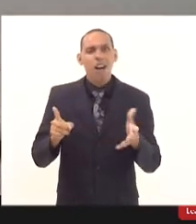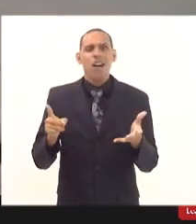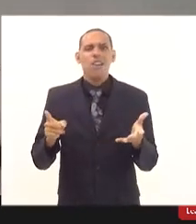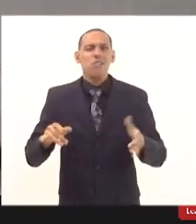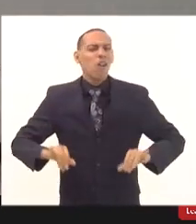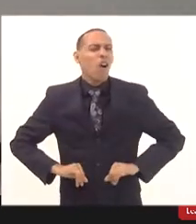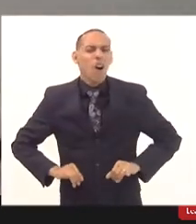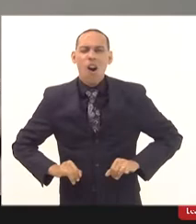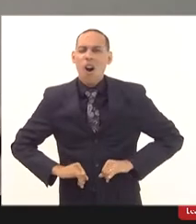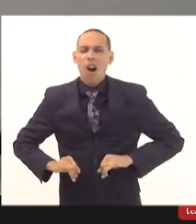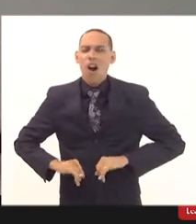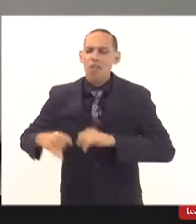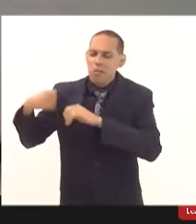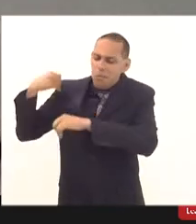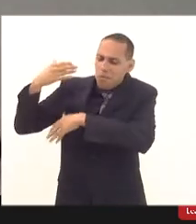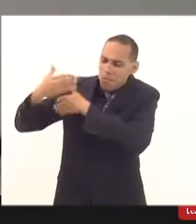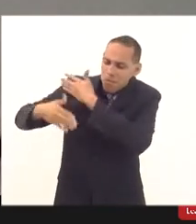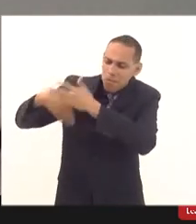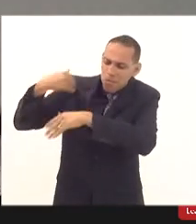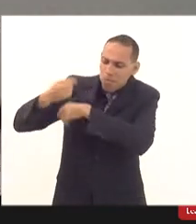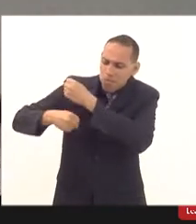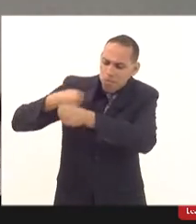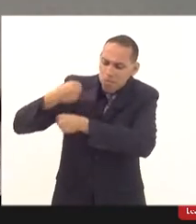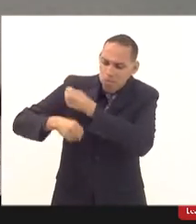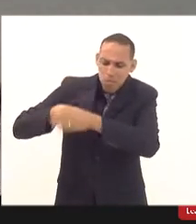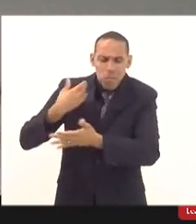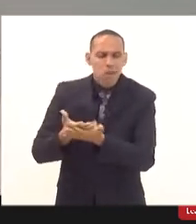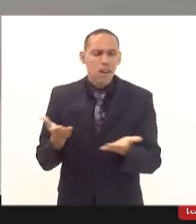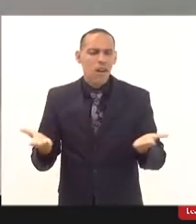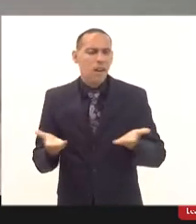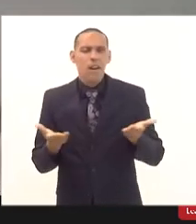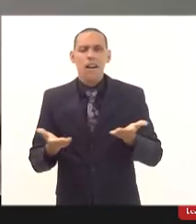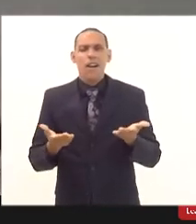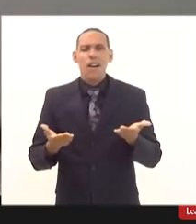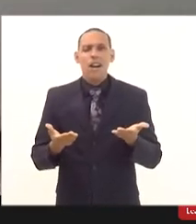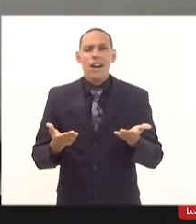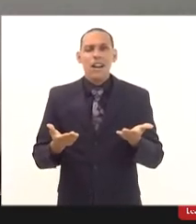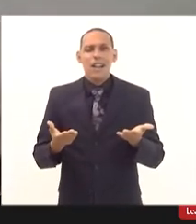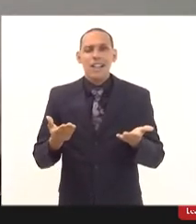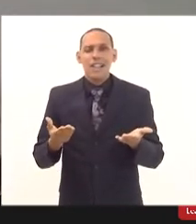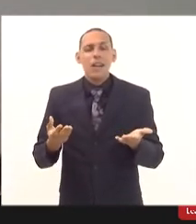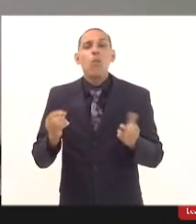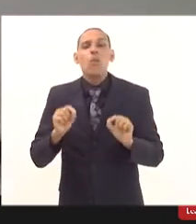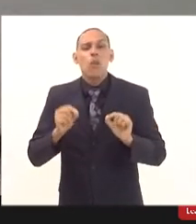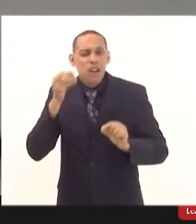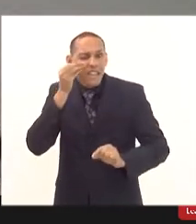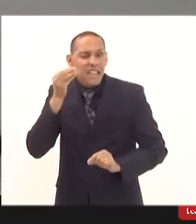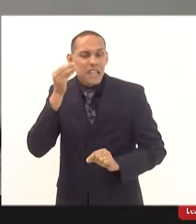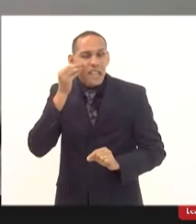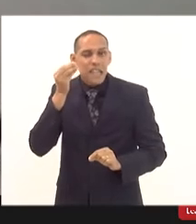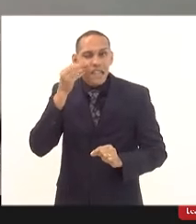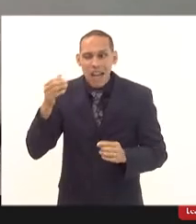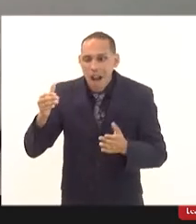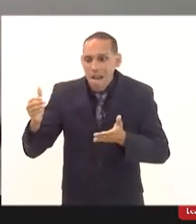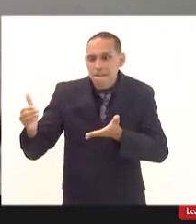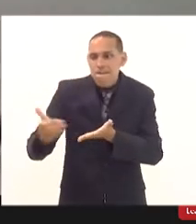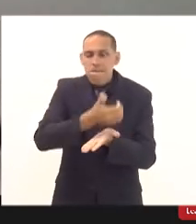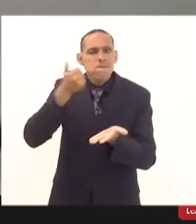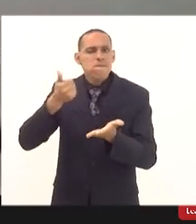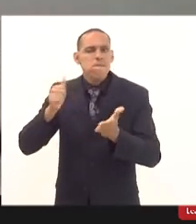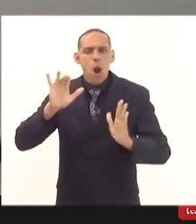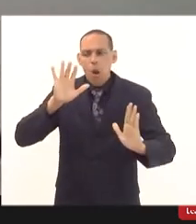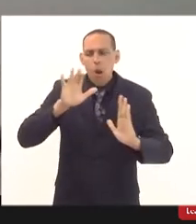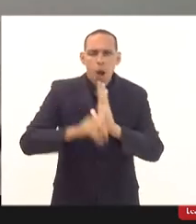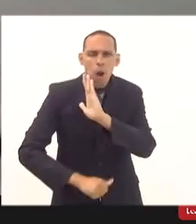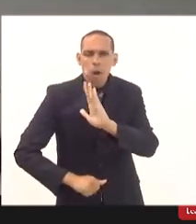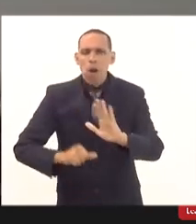momentos brilhantes e momento de muita tristeza tentativas de tirar de de passar de juro paga